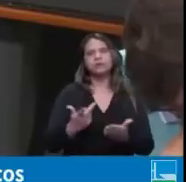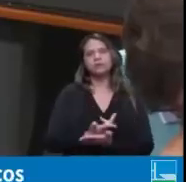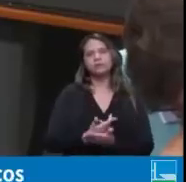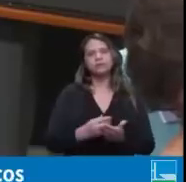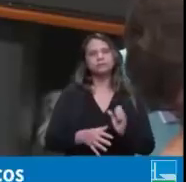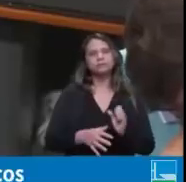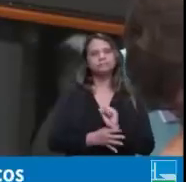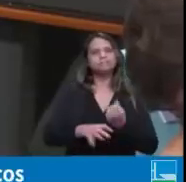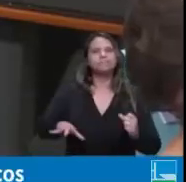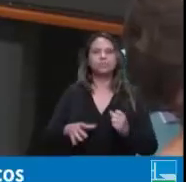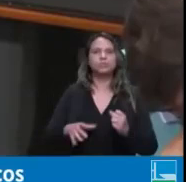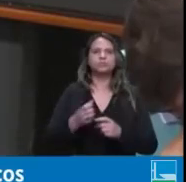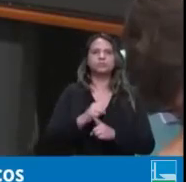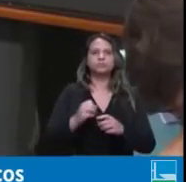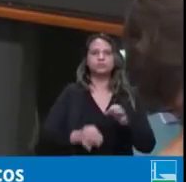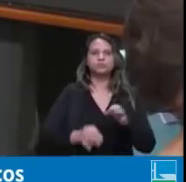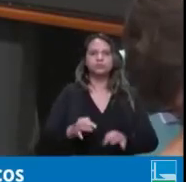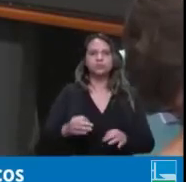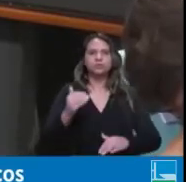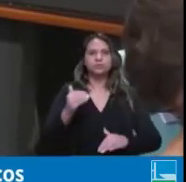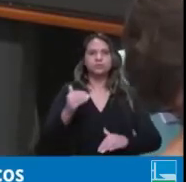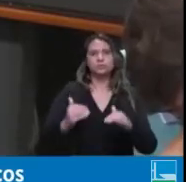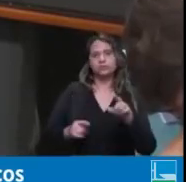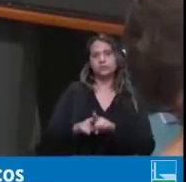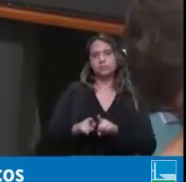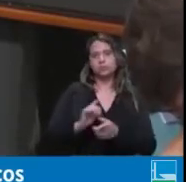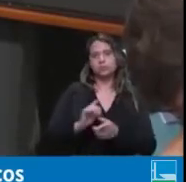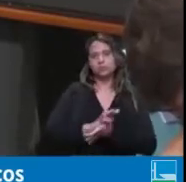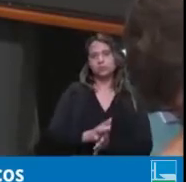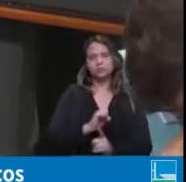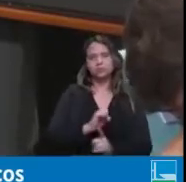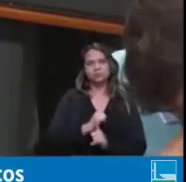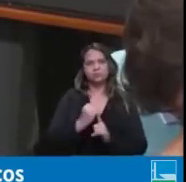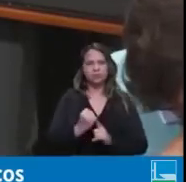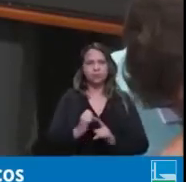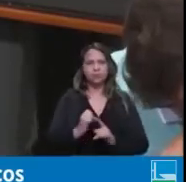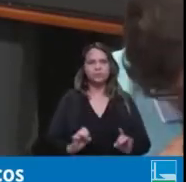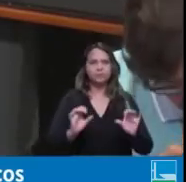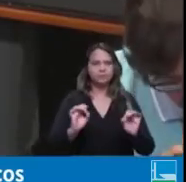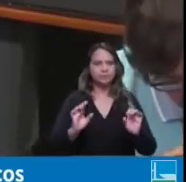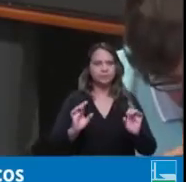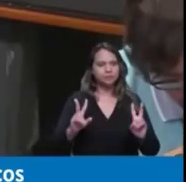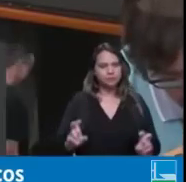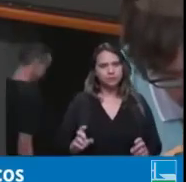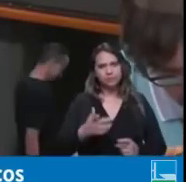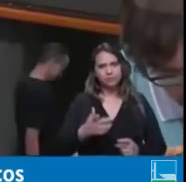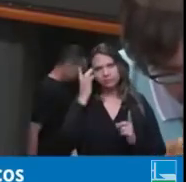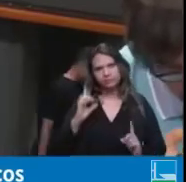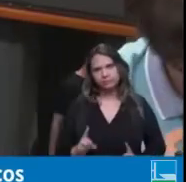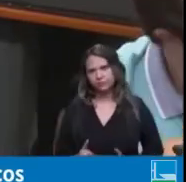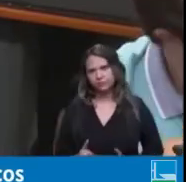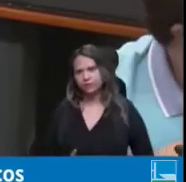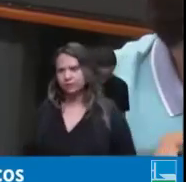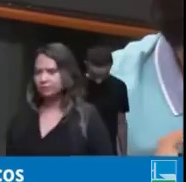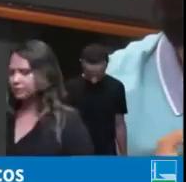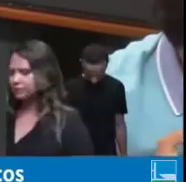jurídica, desigualdade de tratamento e exclusão social, especialmente para pessoas com deficiências invisíveis,